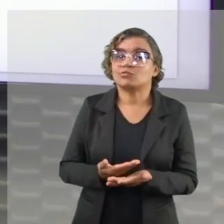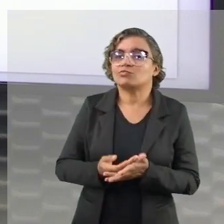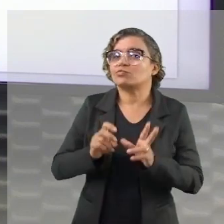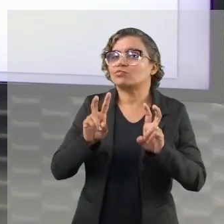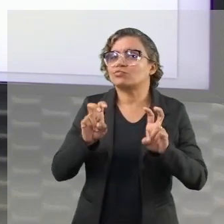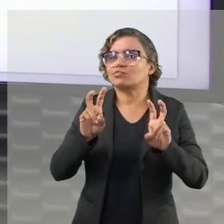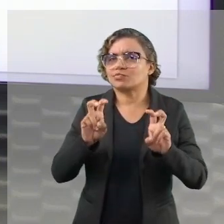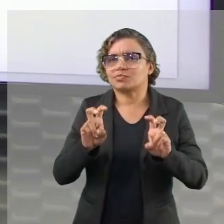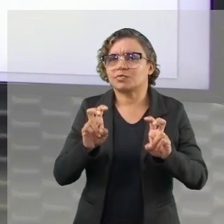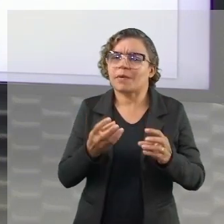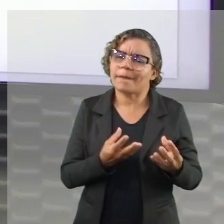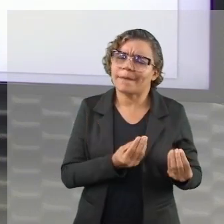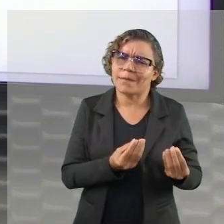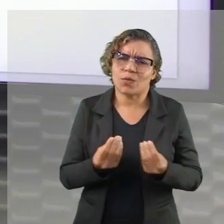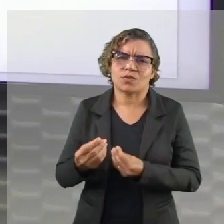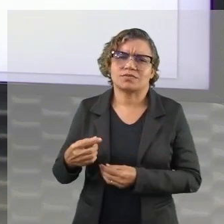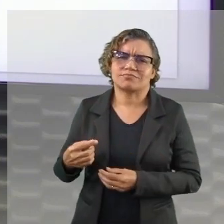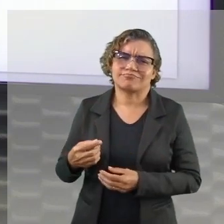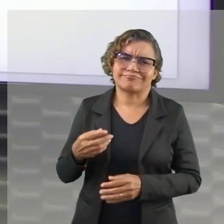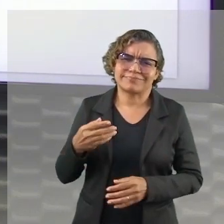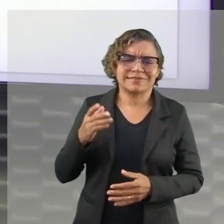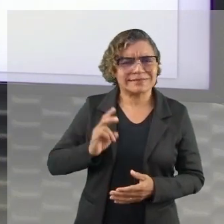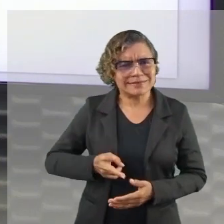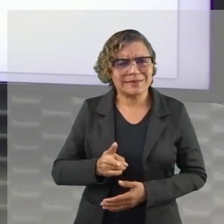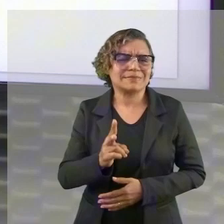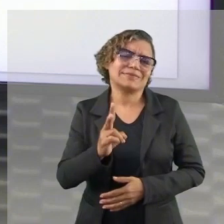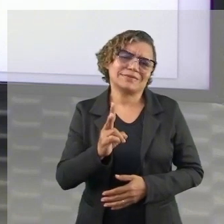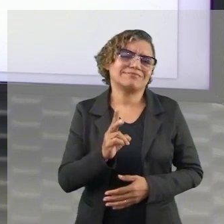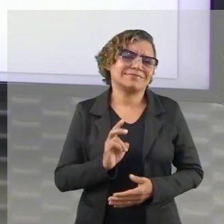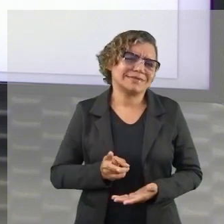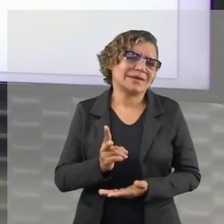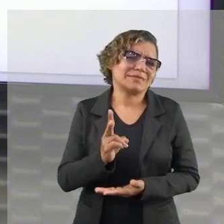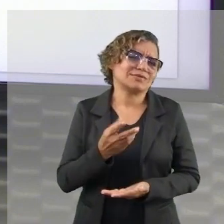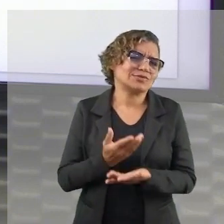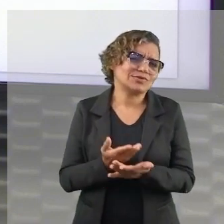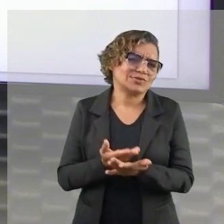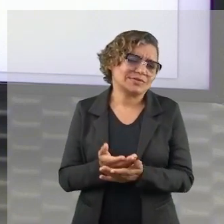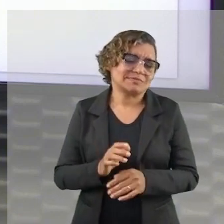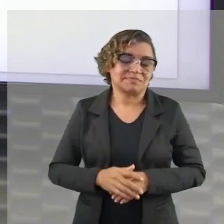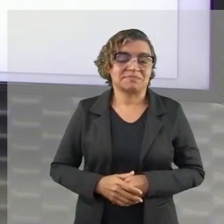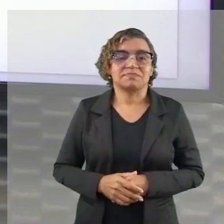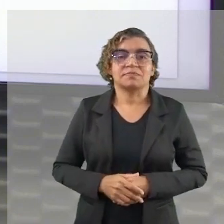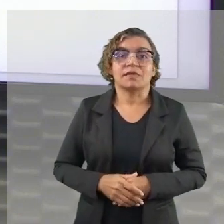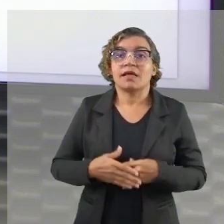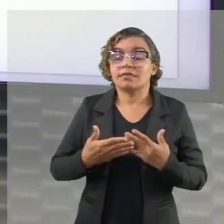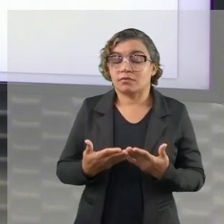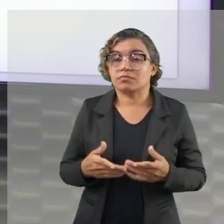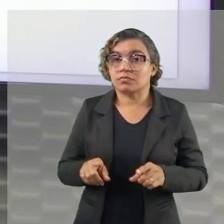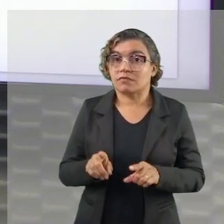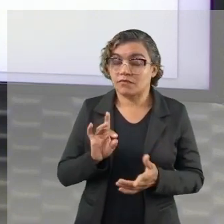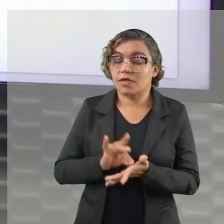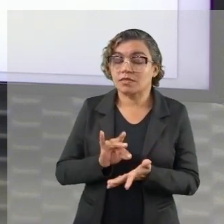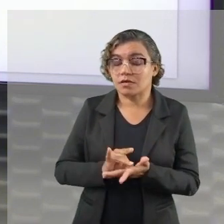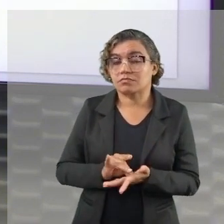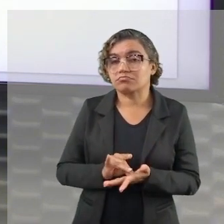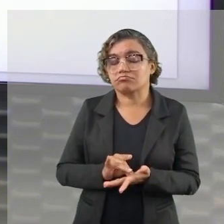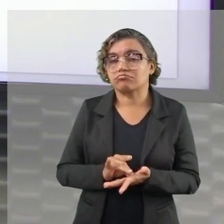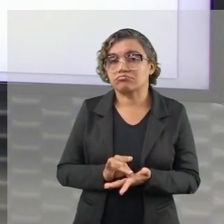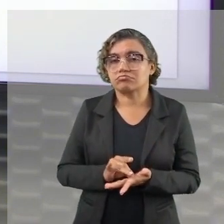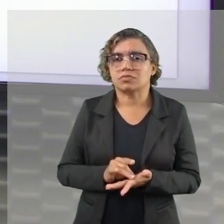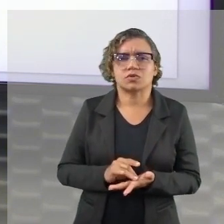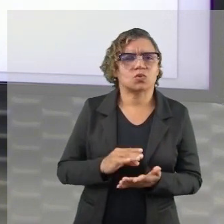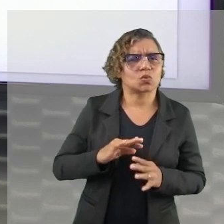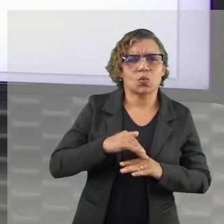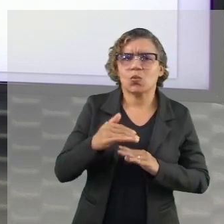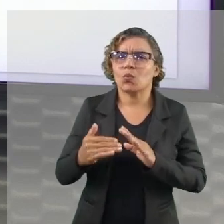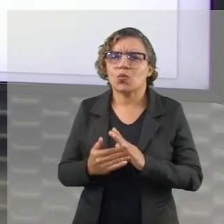que é muito recorrente também. Eu já falei isso na nossa aula introdutória, mas é uma verdade. Todos os